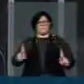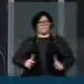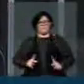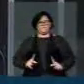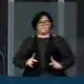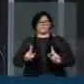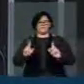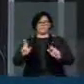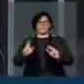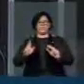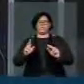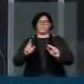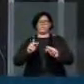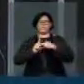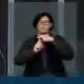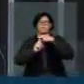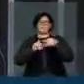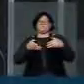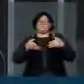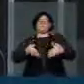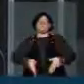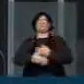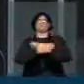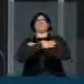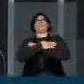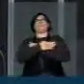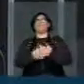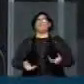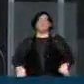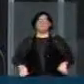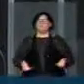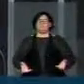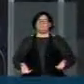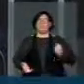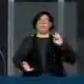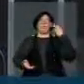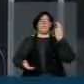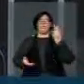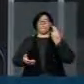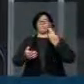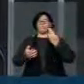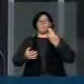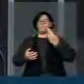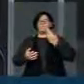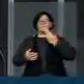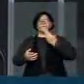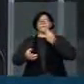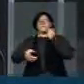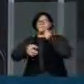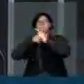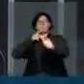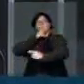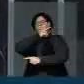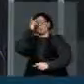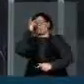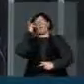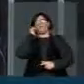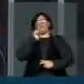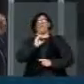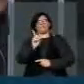é para agir com uma força de repressão, mas sim de mediação